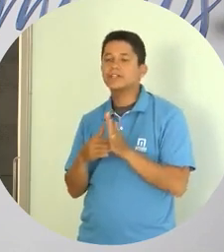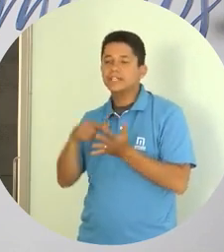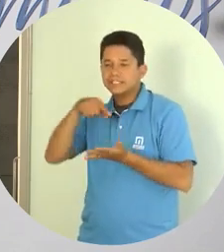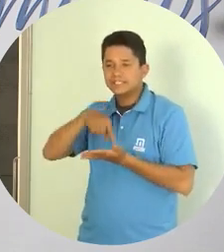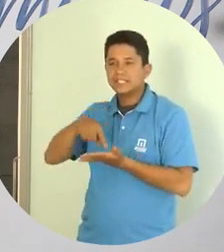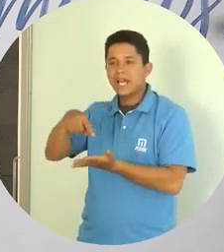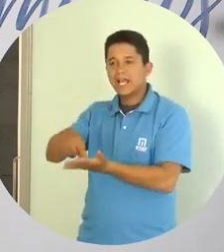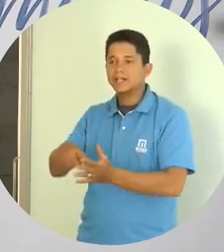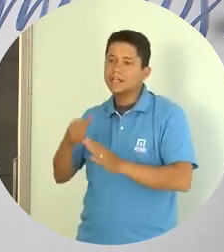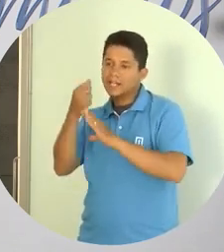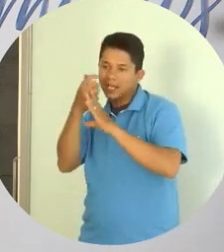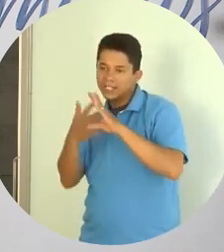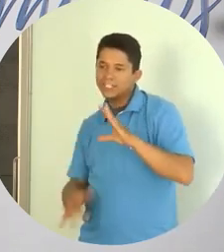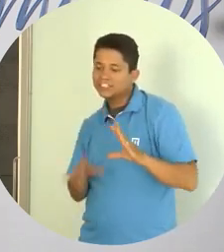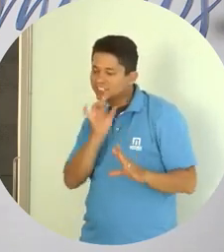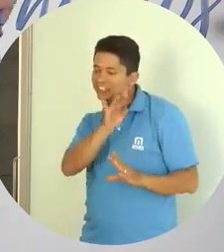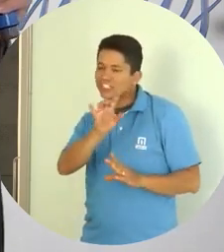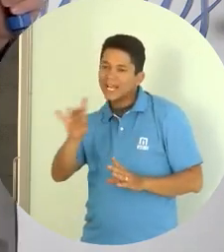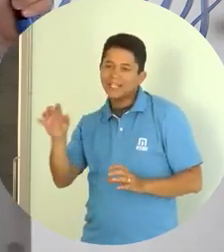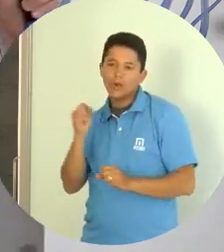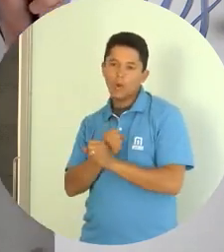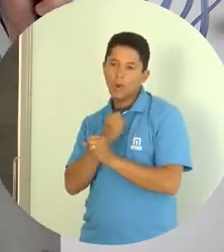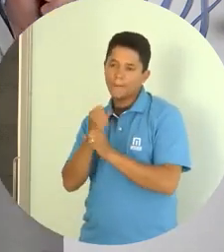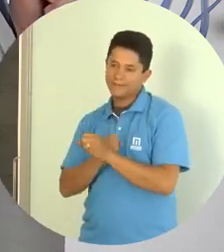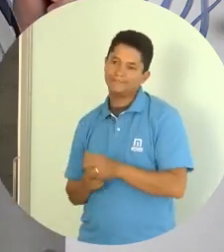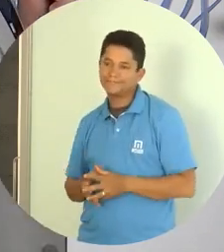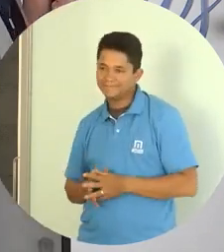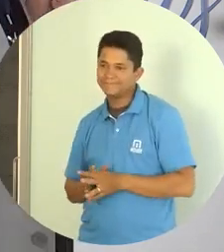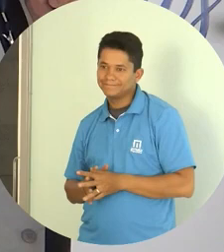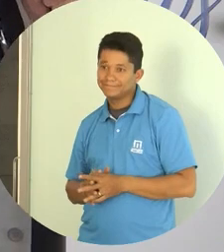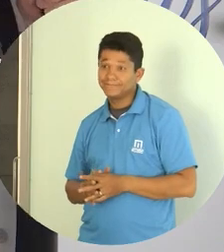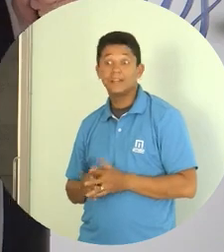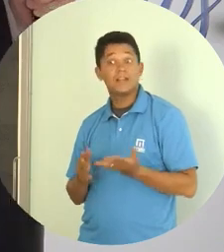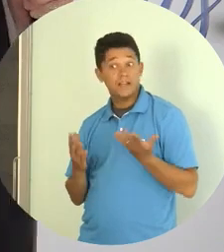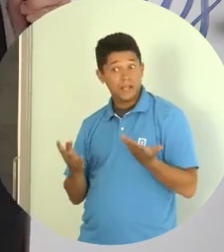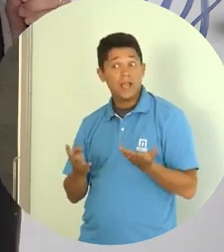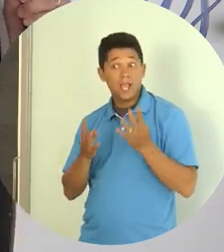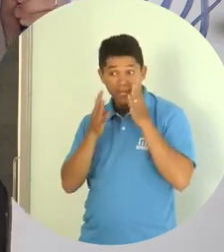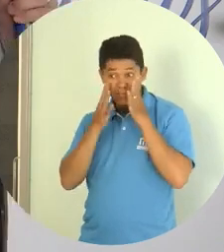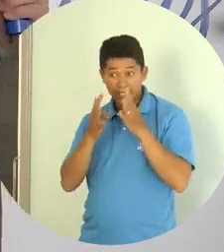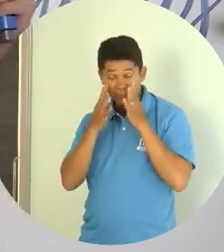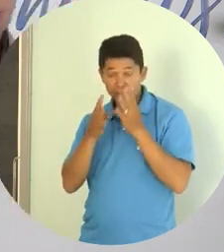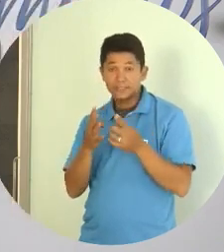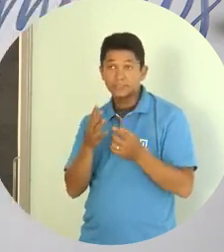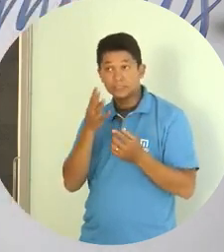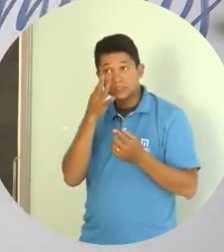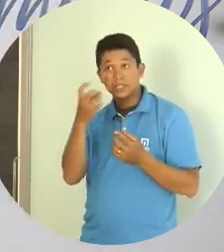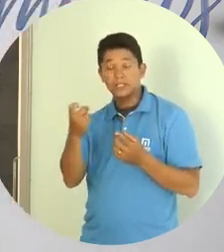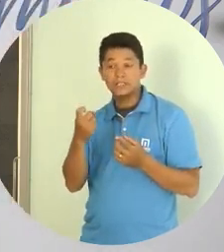característica e a necessidade de cada obra. Né? Até é interessante para ver se esse ensaio,